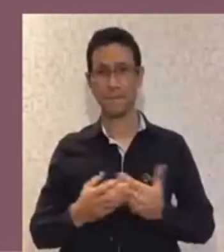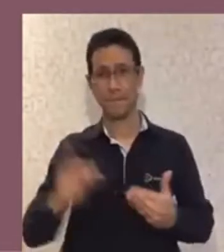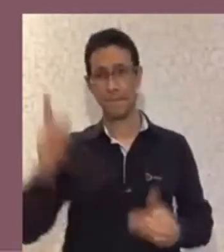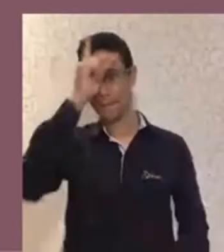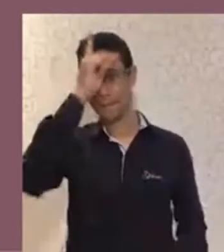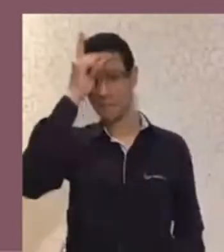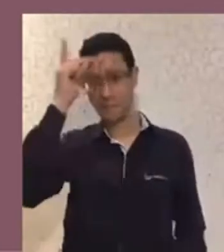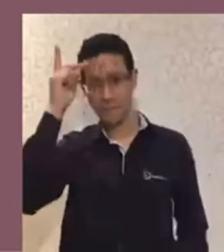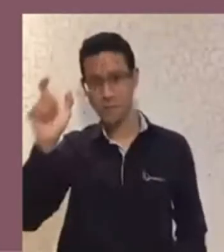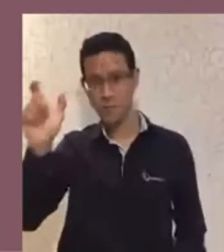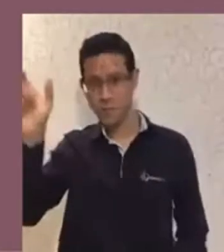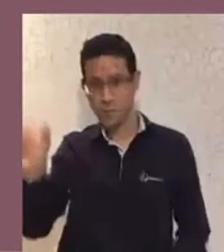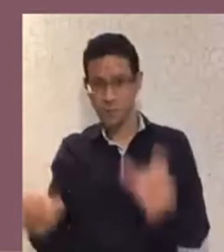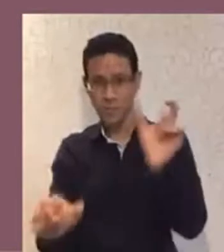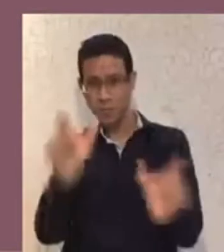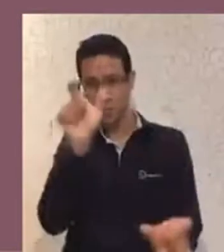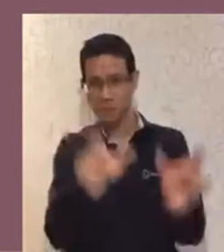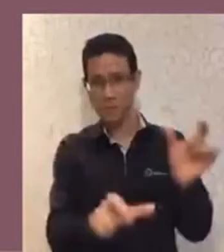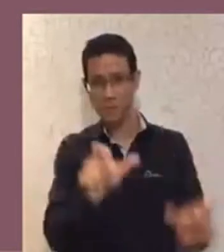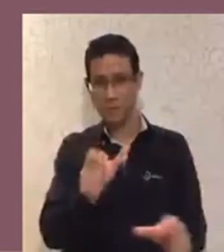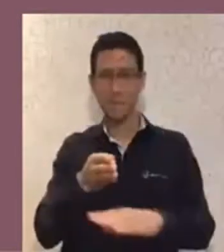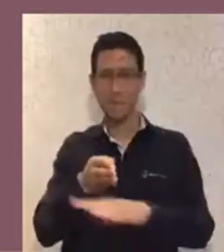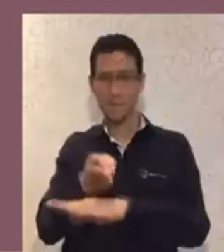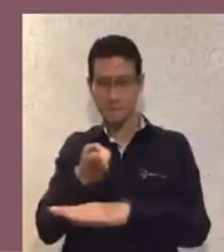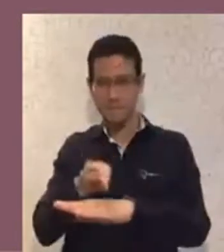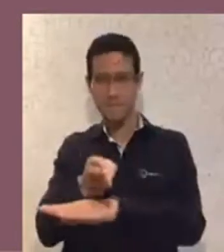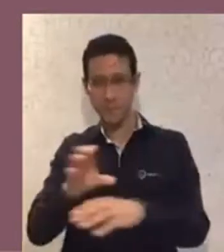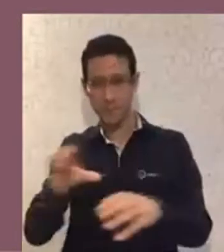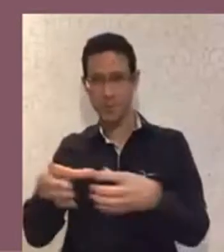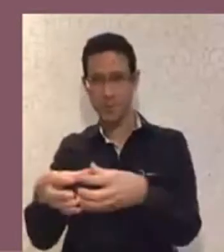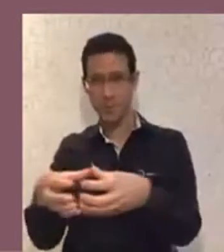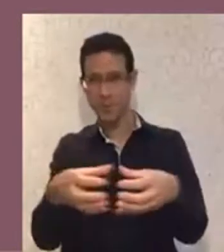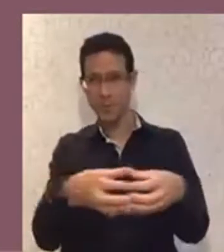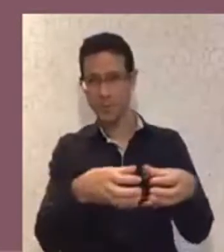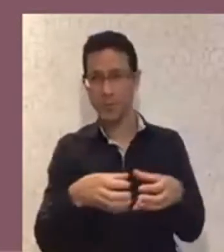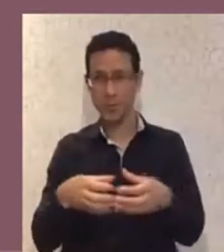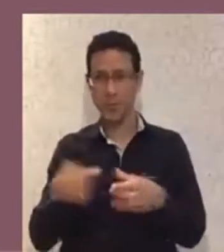enquanto participante de grupos sociais,